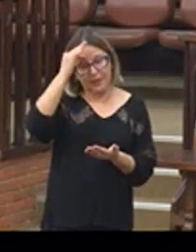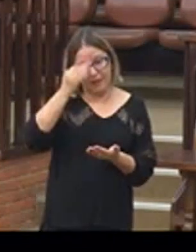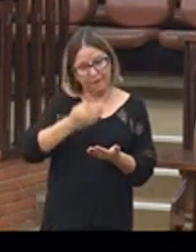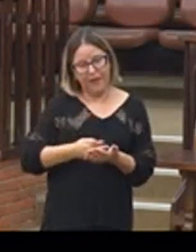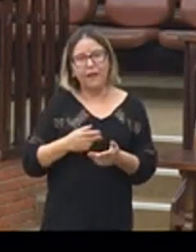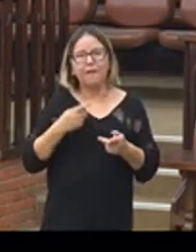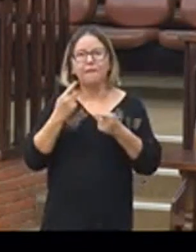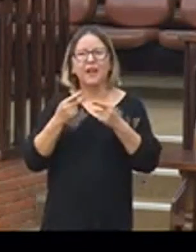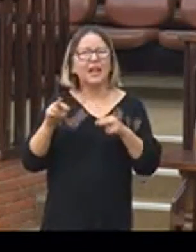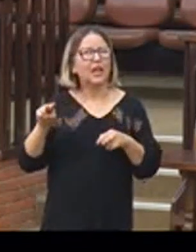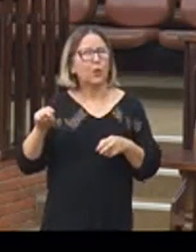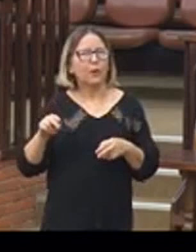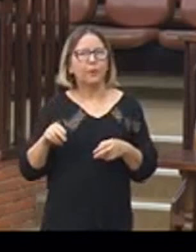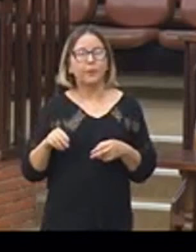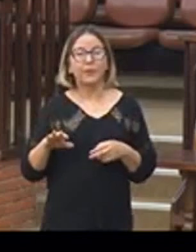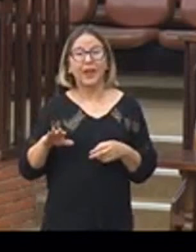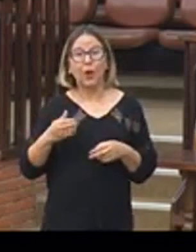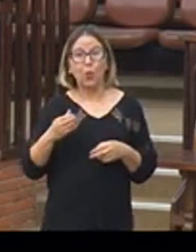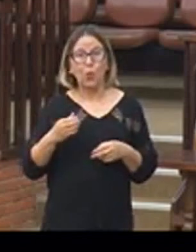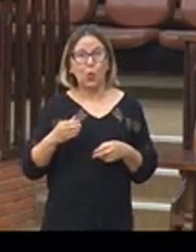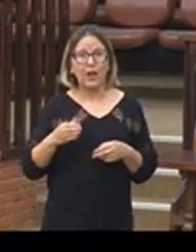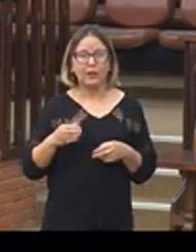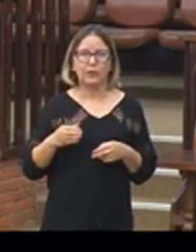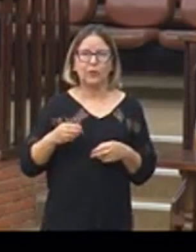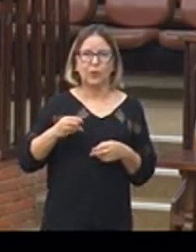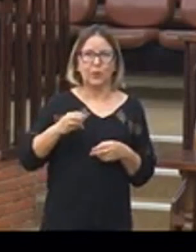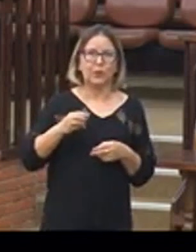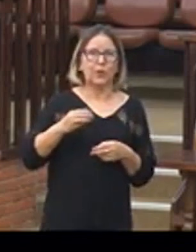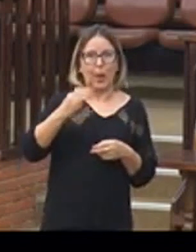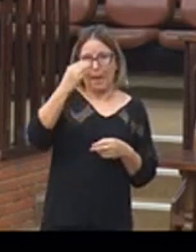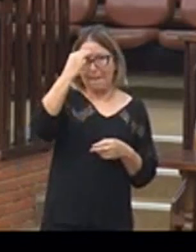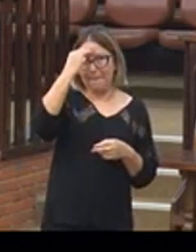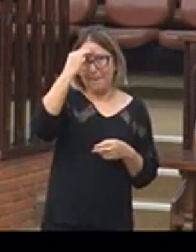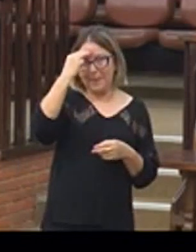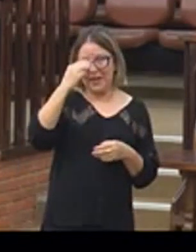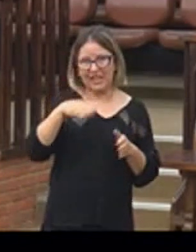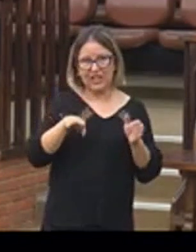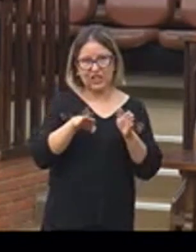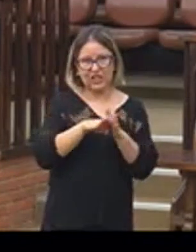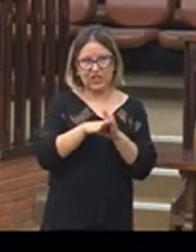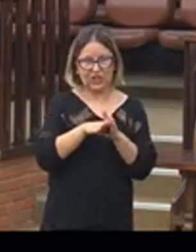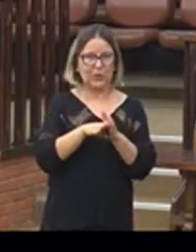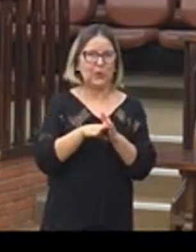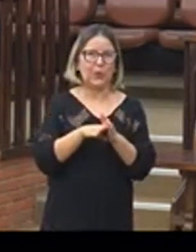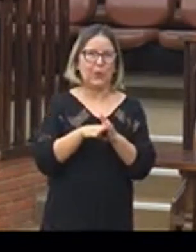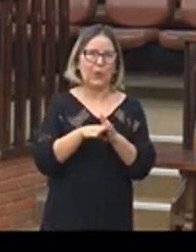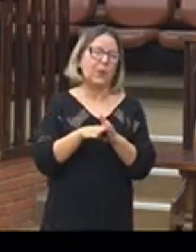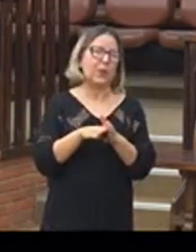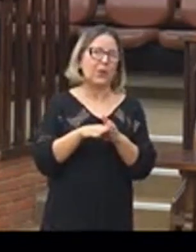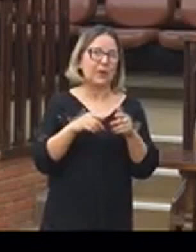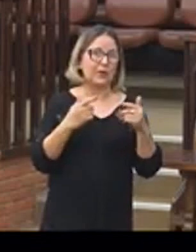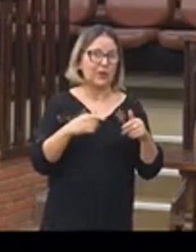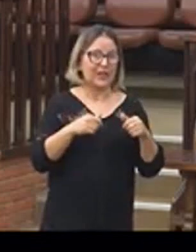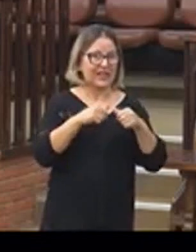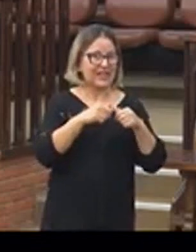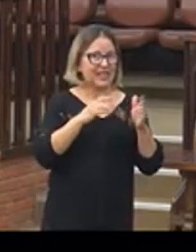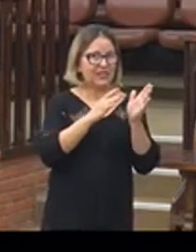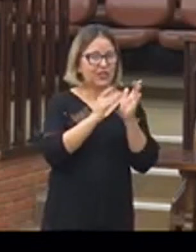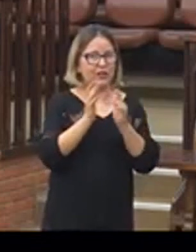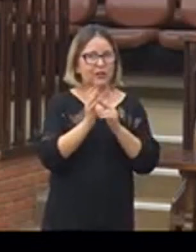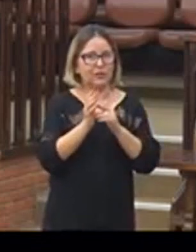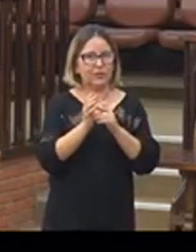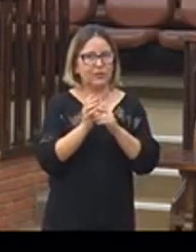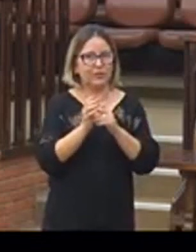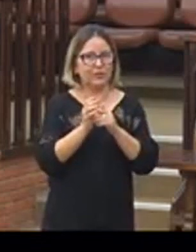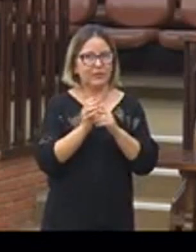afirmação. Quando Maria chegou ao lugar onde estava Jesus, ao vê-lo, lançou-se-lhe aos pés,